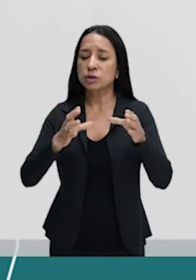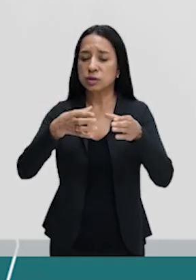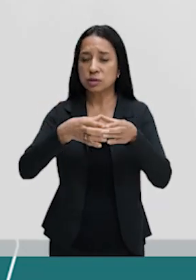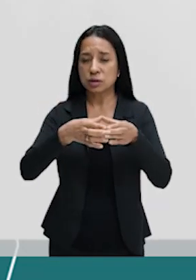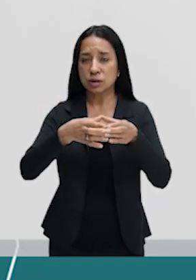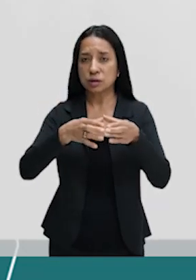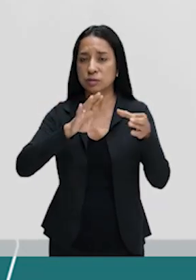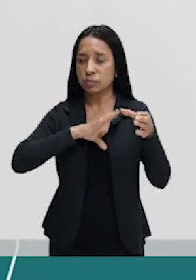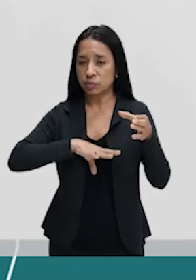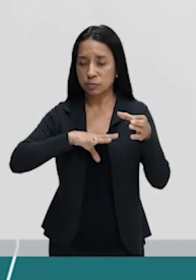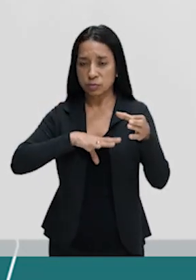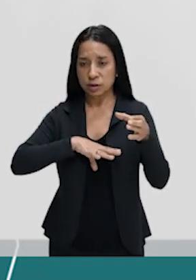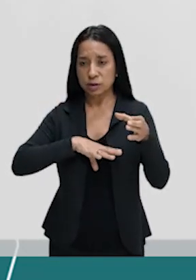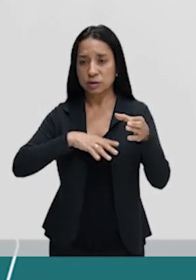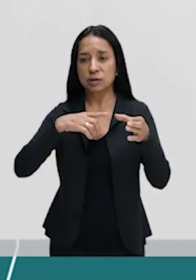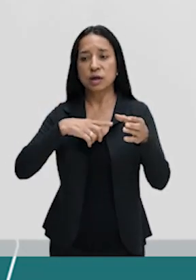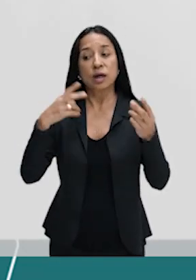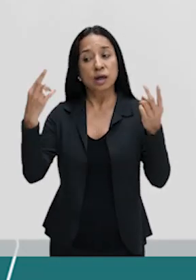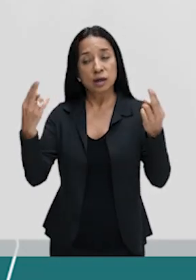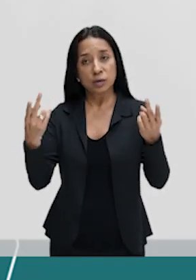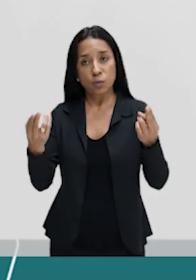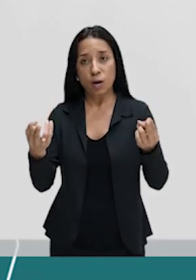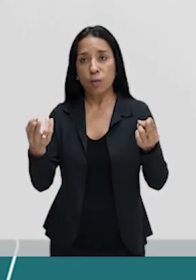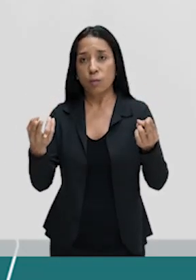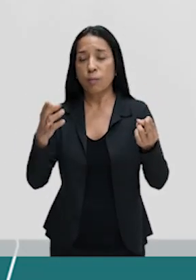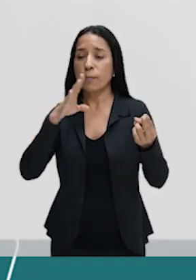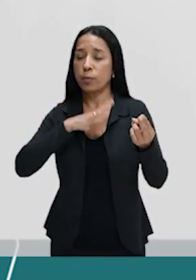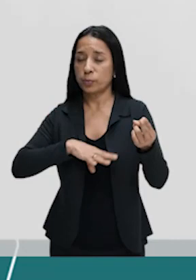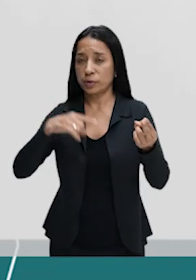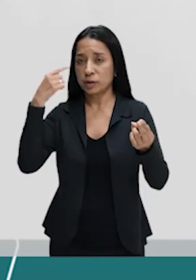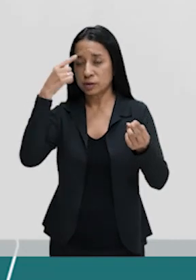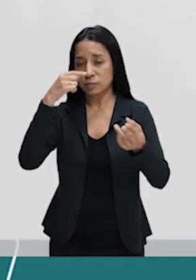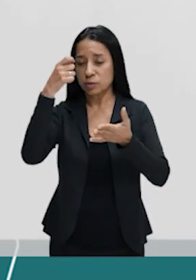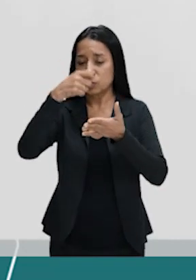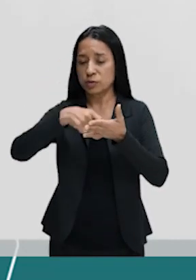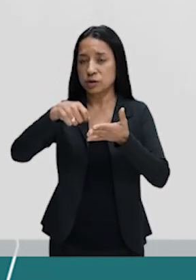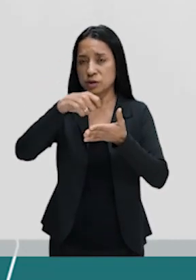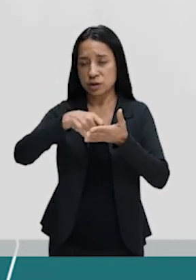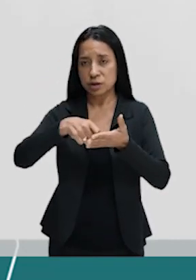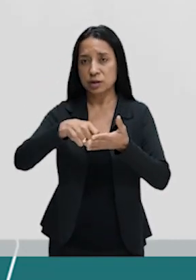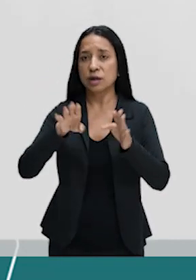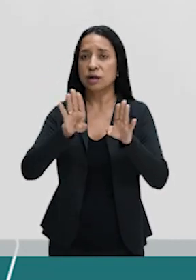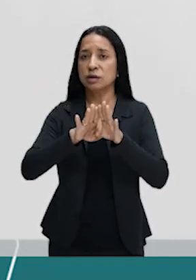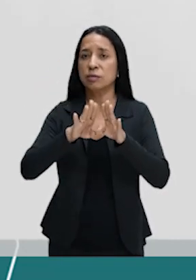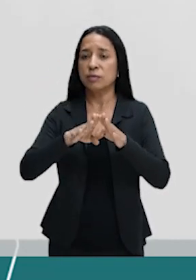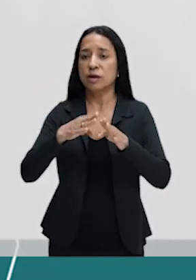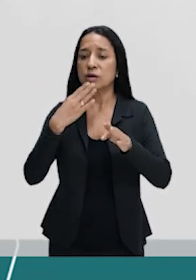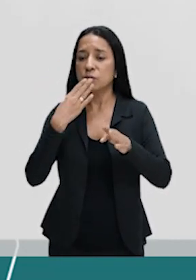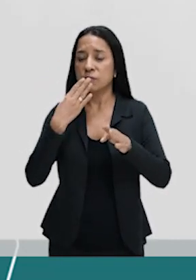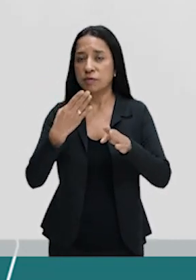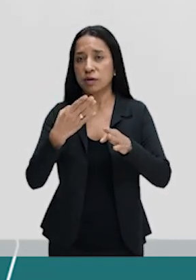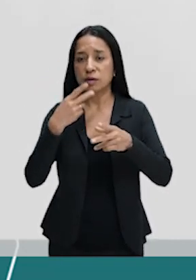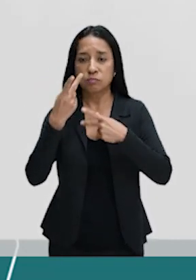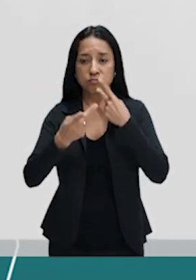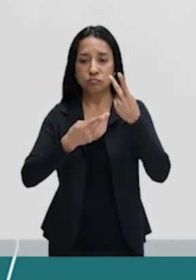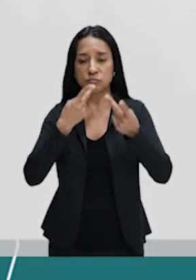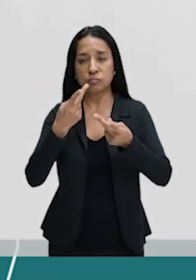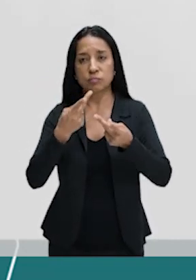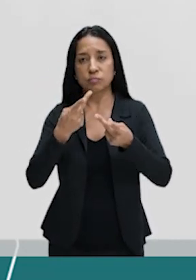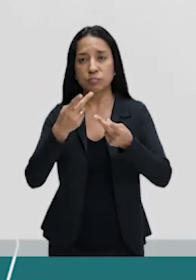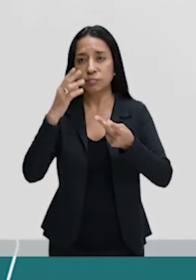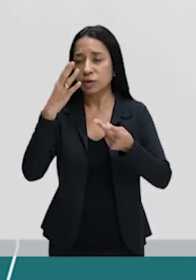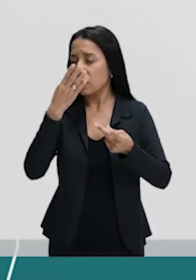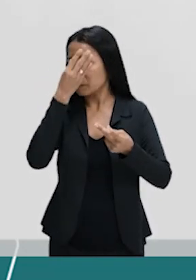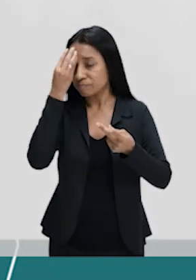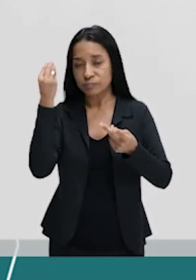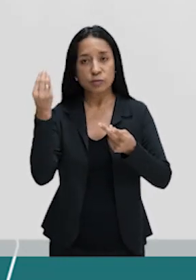de escrita e de pronúncia em português, tá? Mas não esqueçam dos falsos amigos, dos